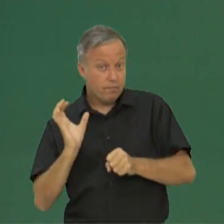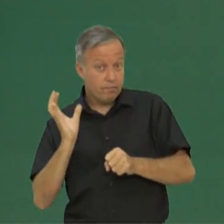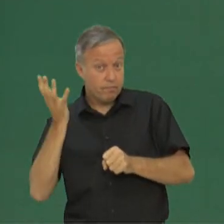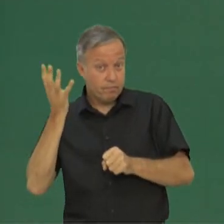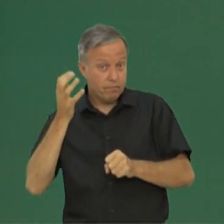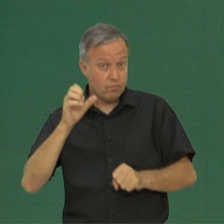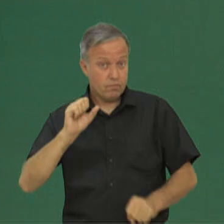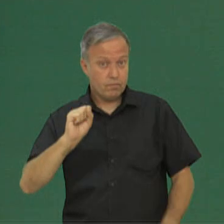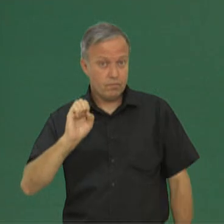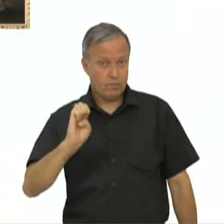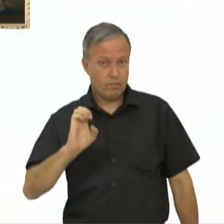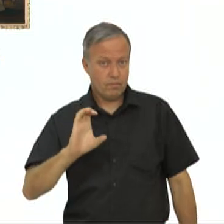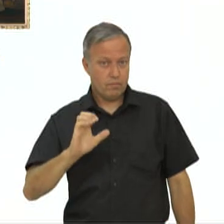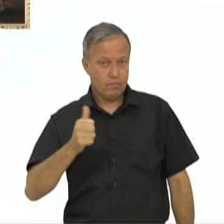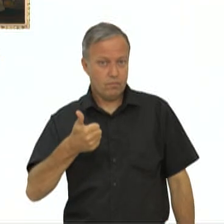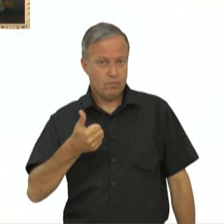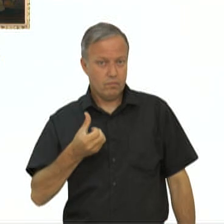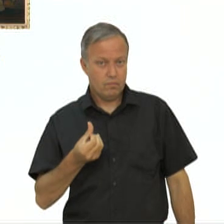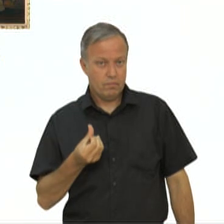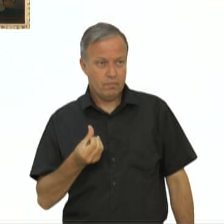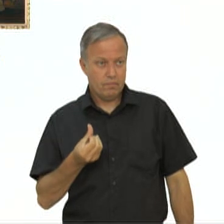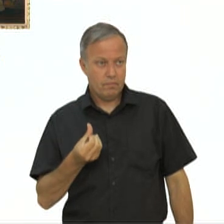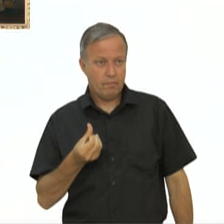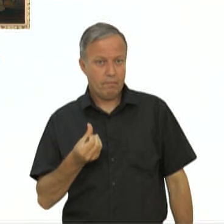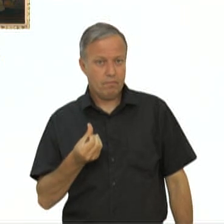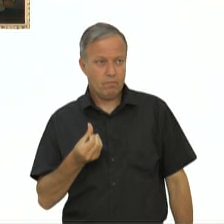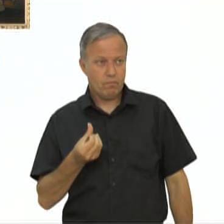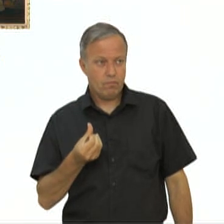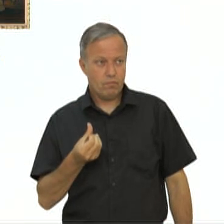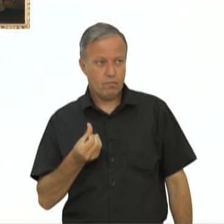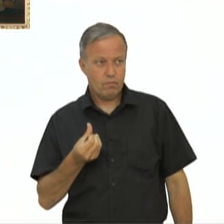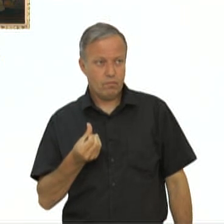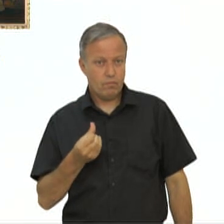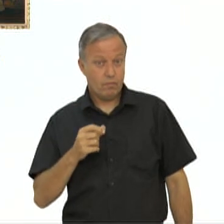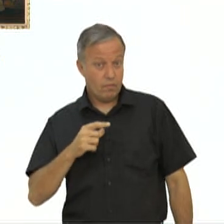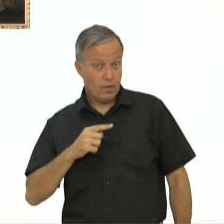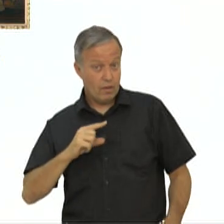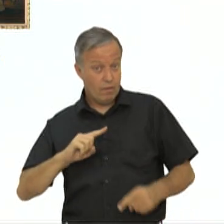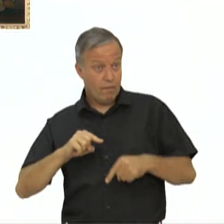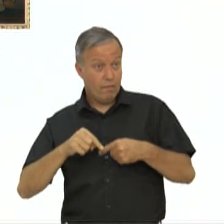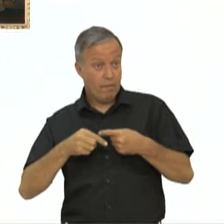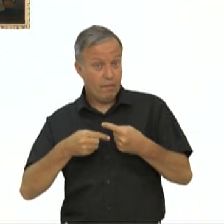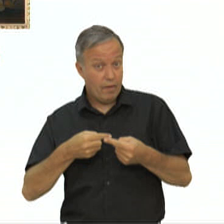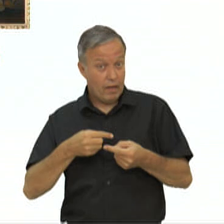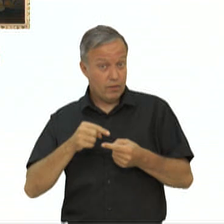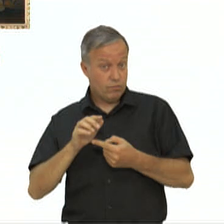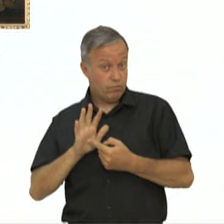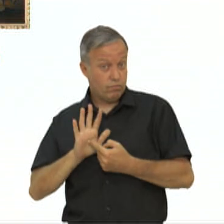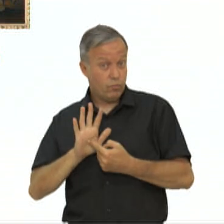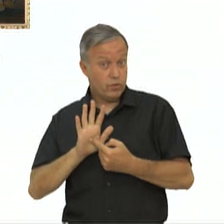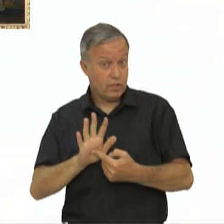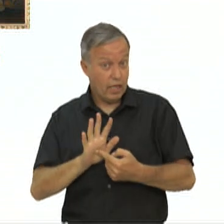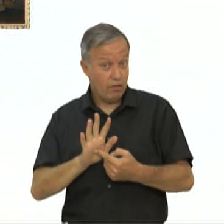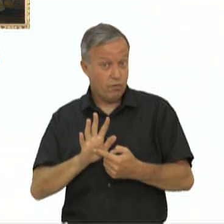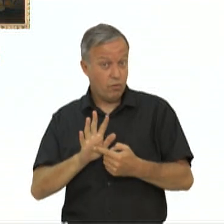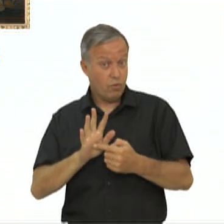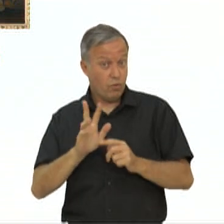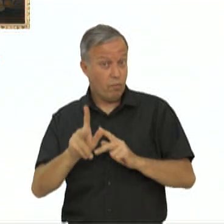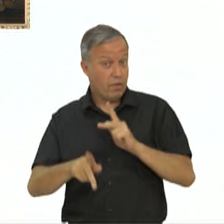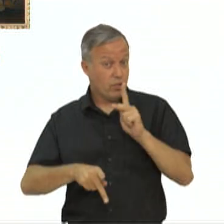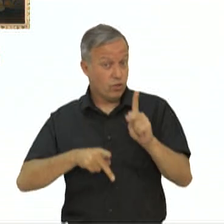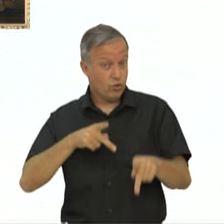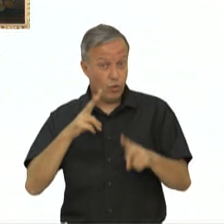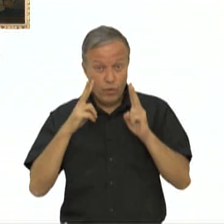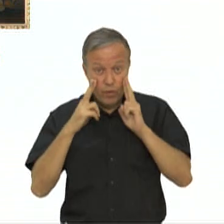no século XVI, como está mostrando aqui na imagem, ele passou a ser de espetáculo. E como que isso aconteceu?